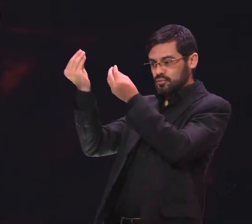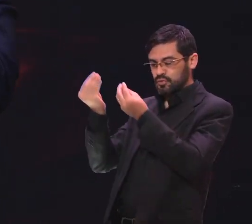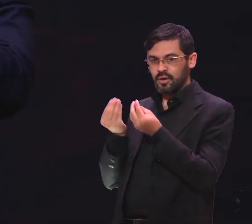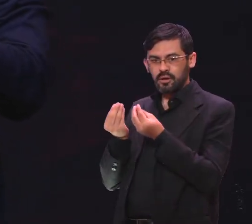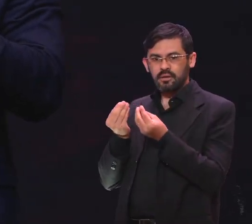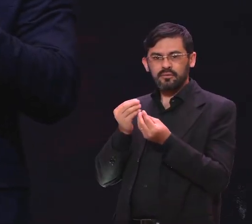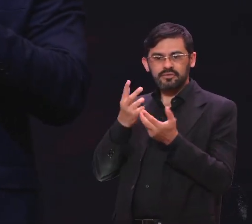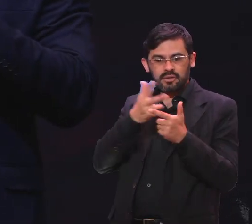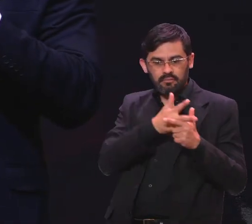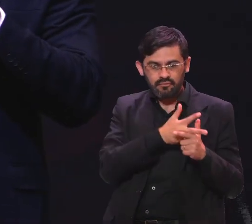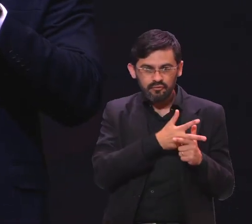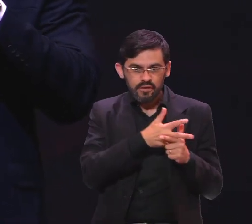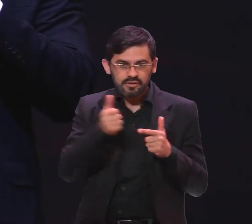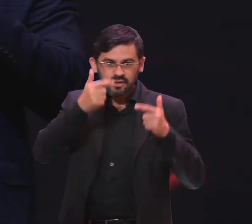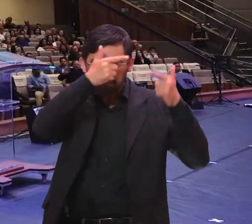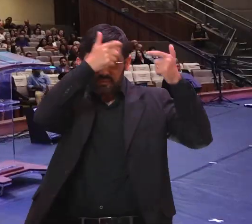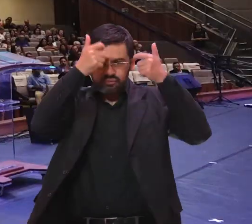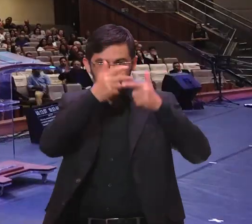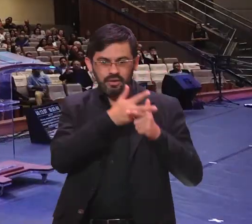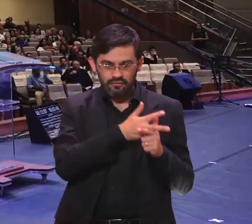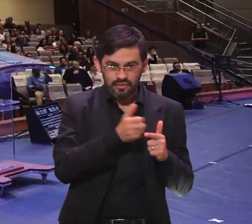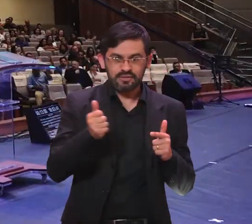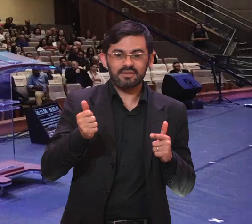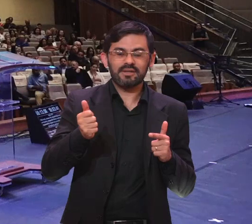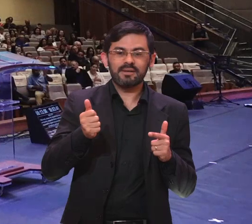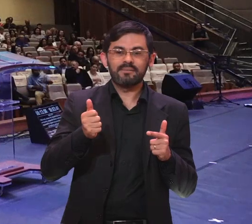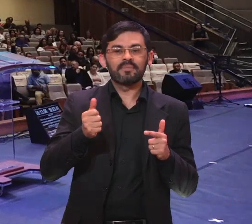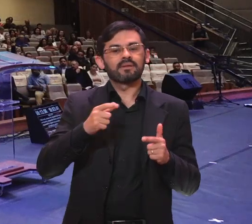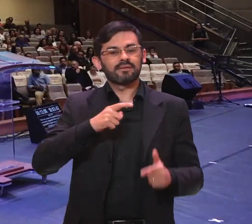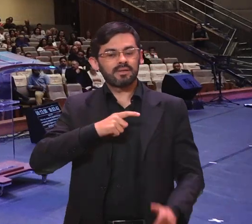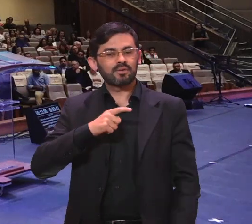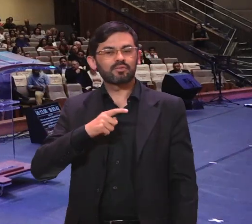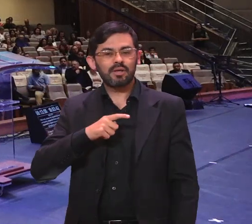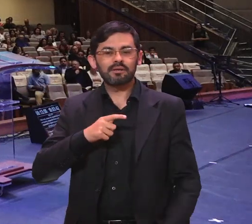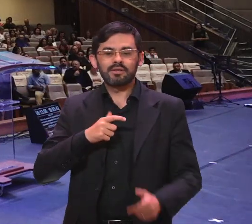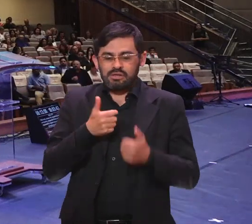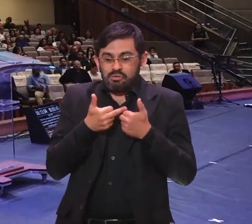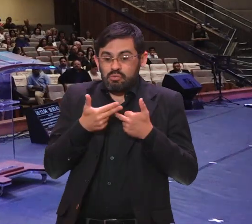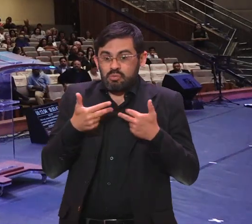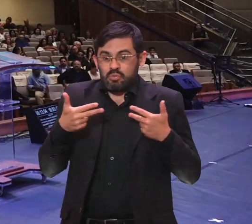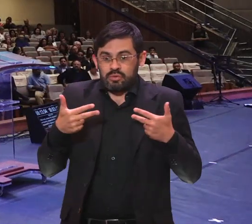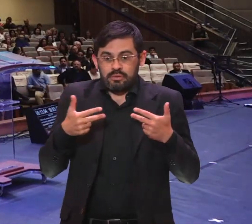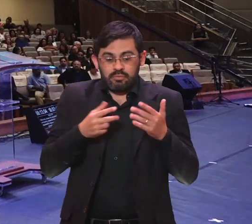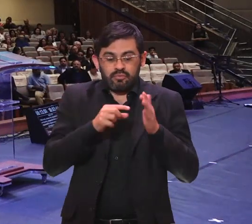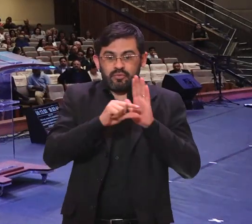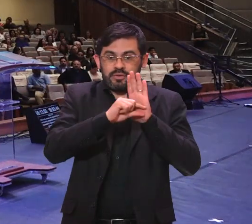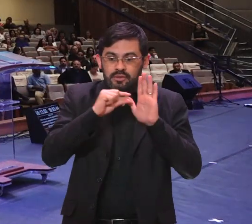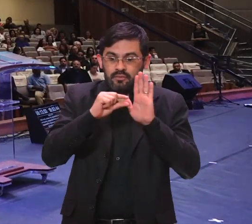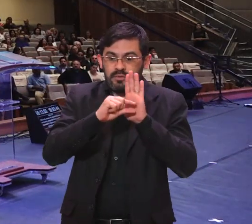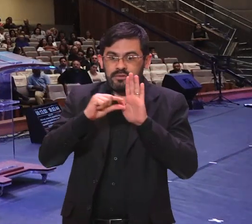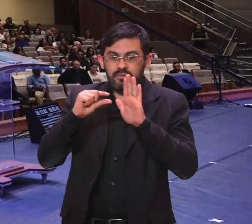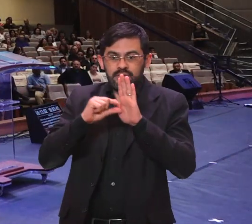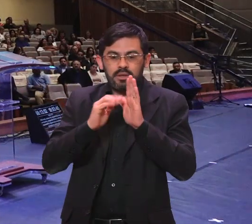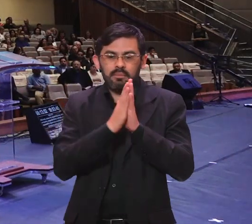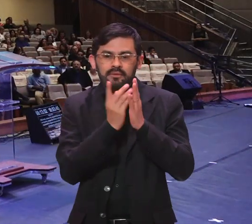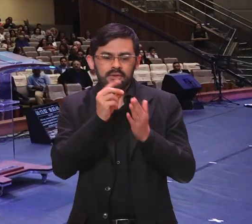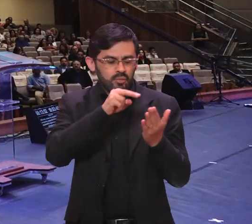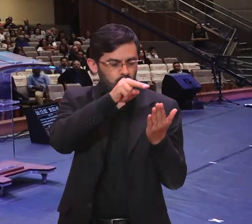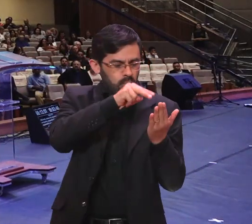quer vencer as guerras espirituais? Existem porções das Escrituras, quando a gente está fazendo